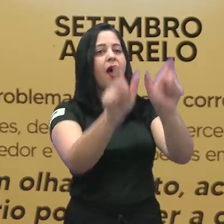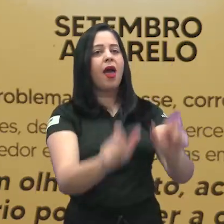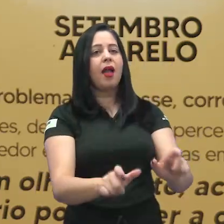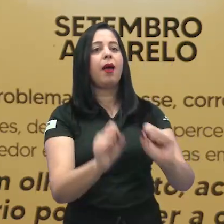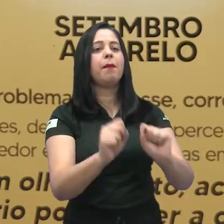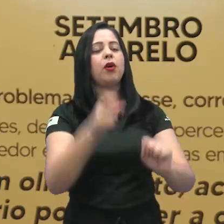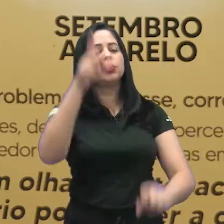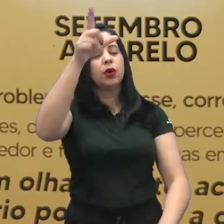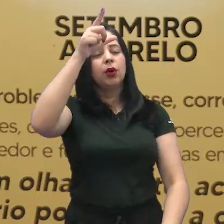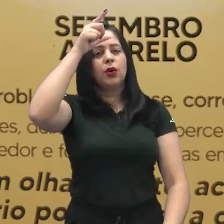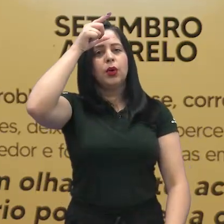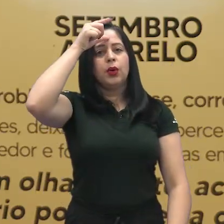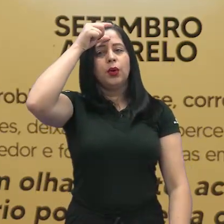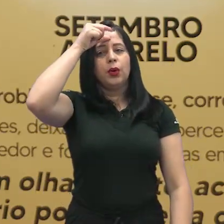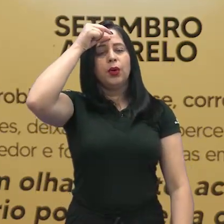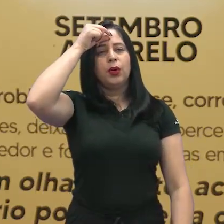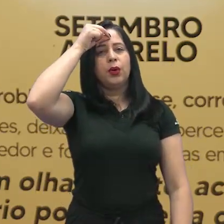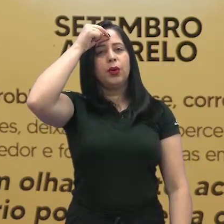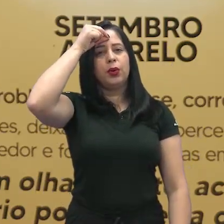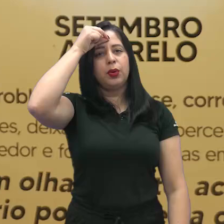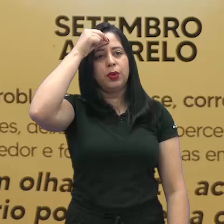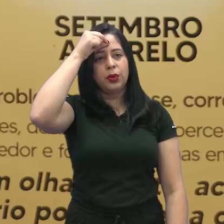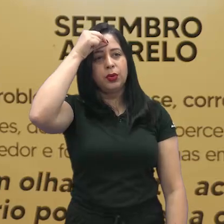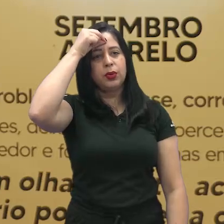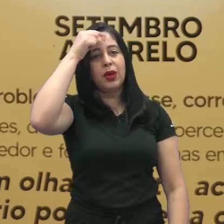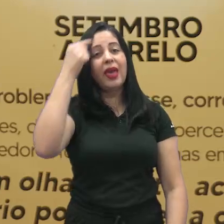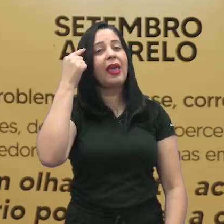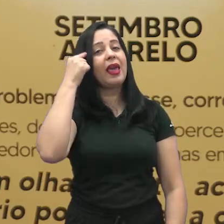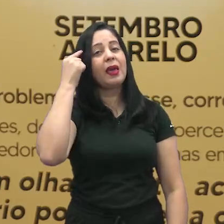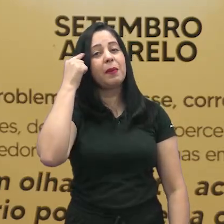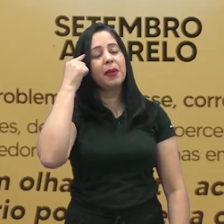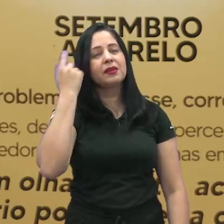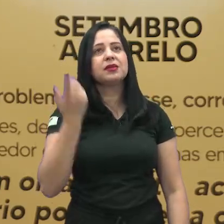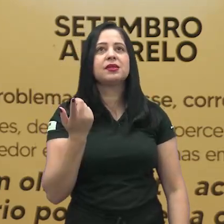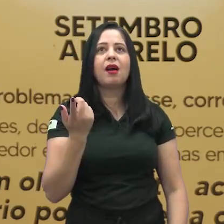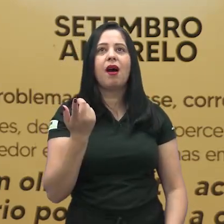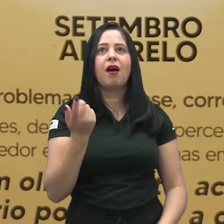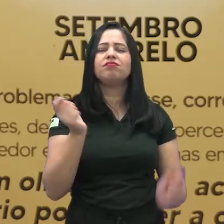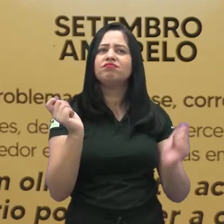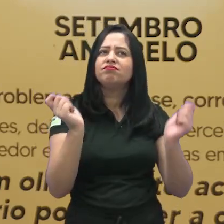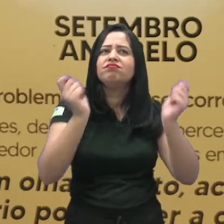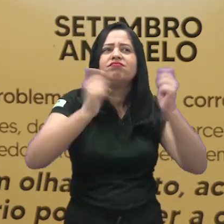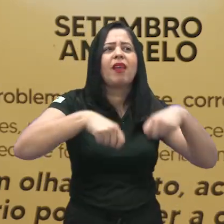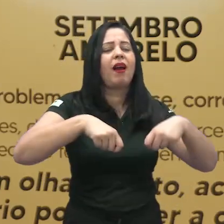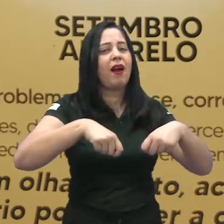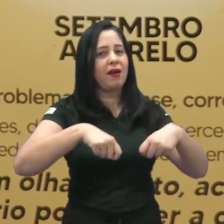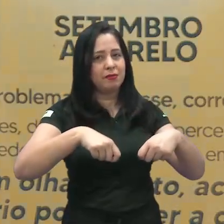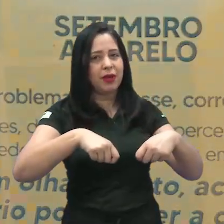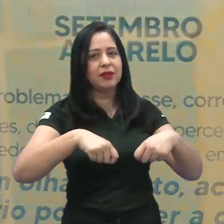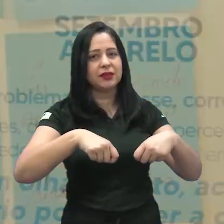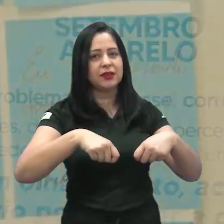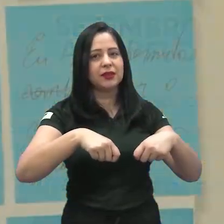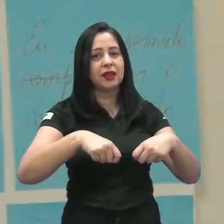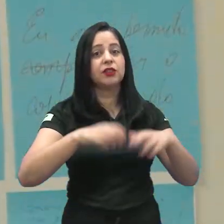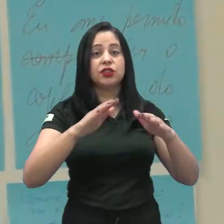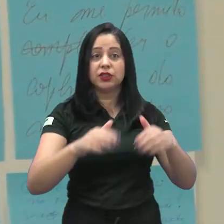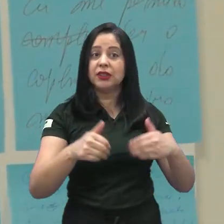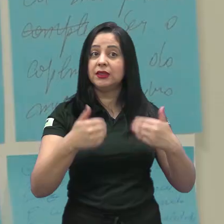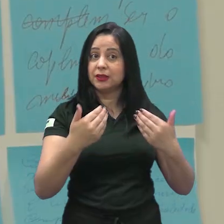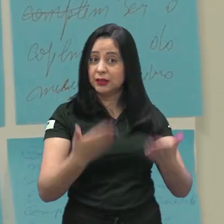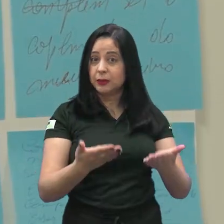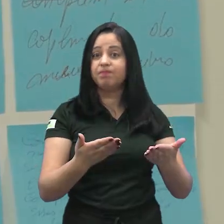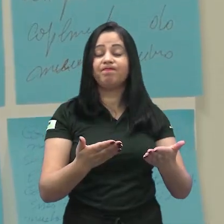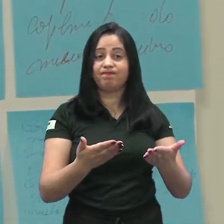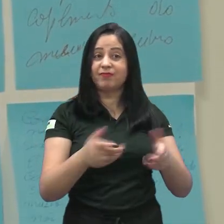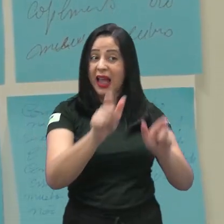pode olhar no entorno dela qual é a rede de apoio, quais são as possibilidades dela, né? Então esse olhar para escolhas vai vir